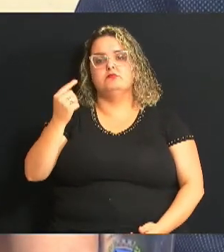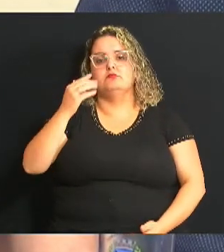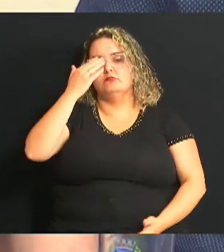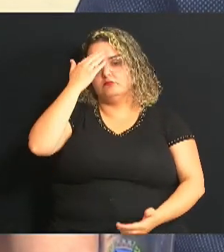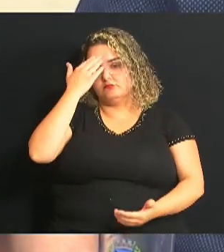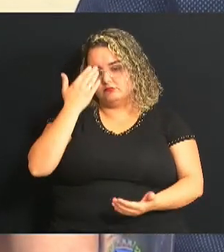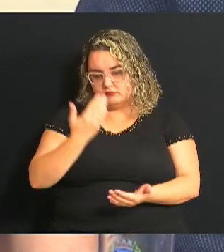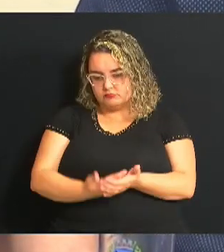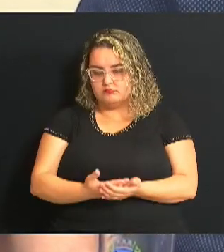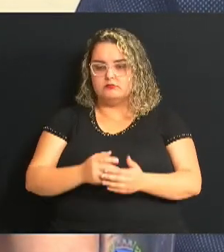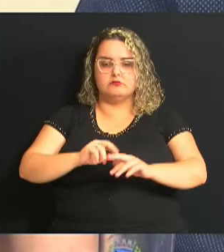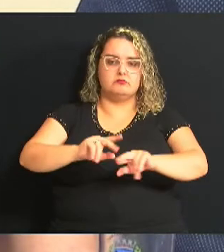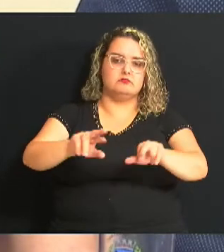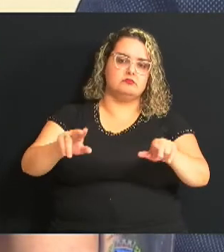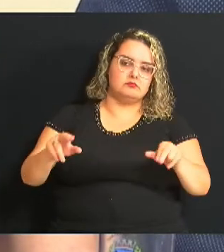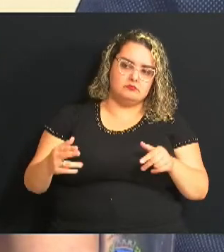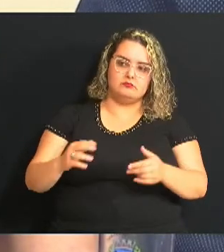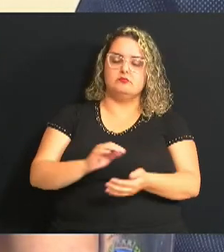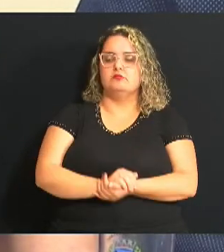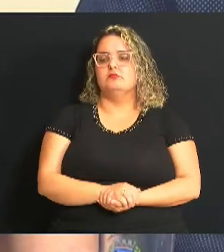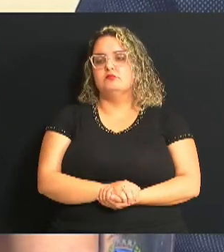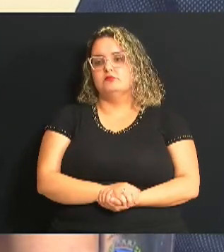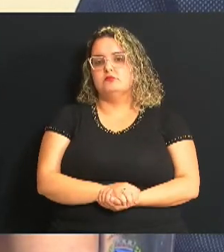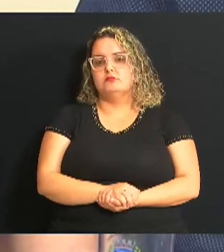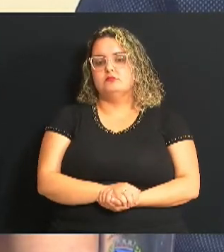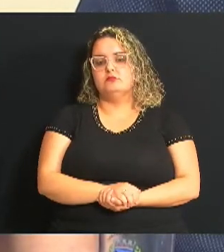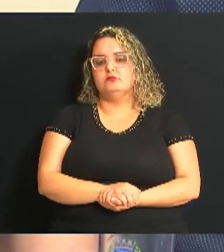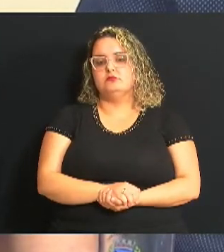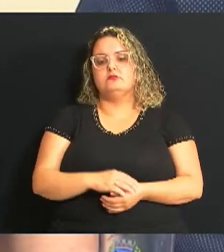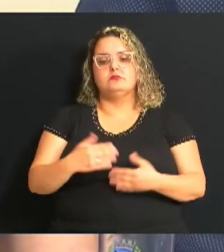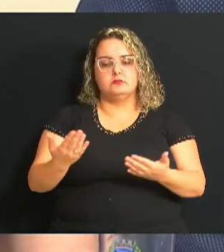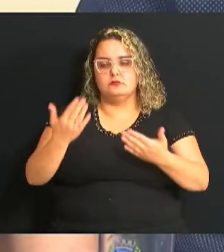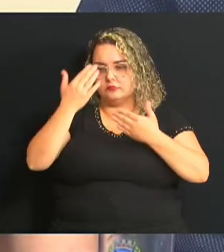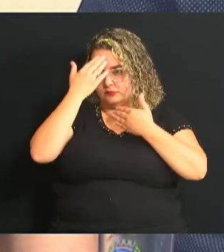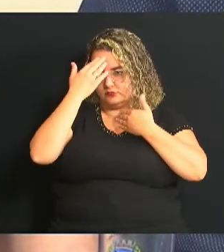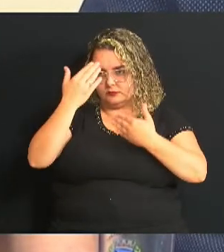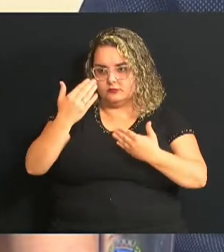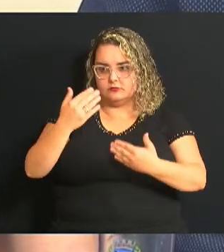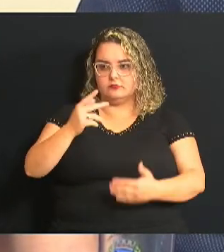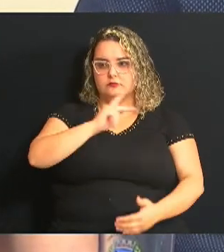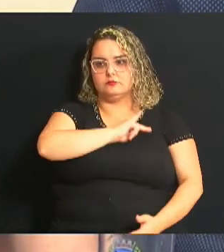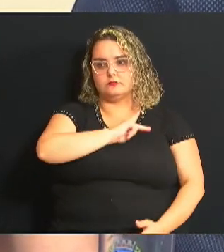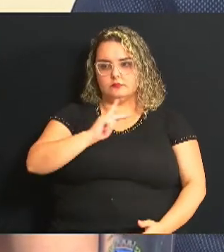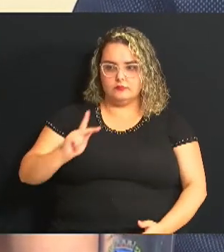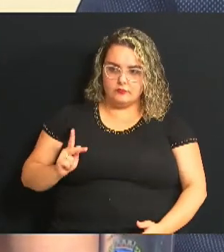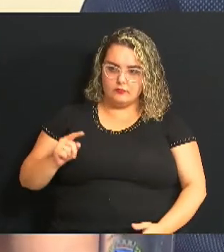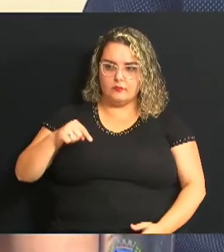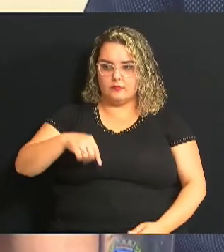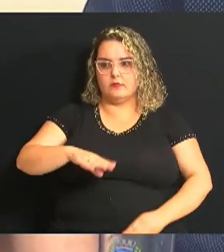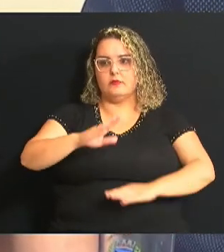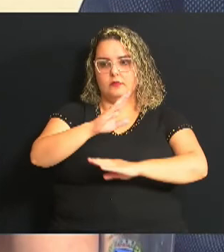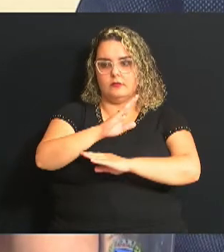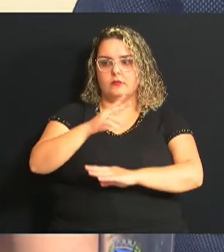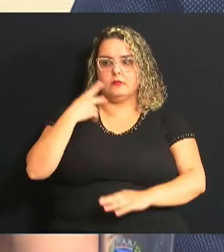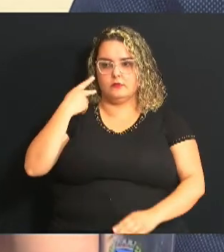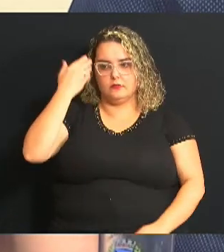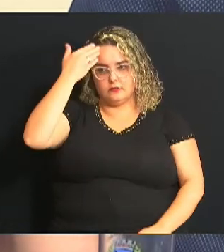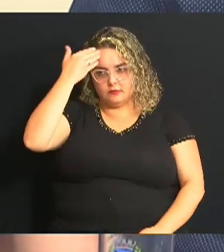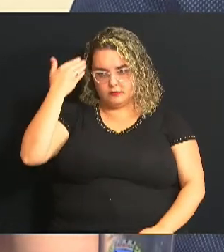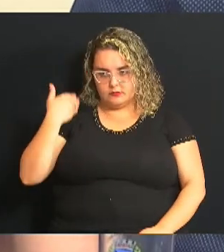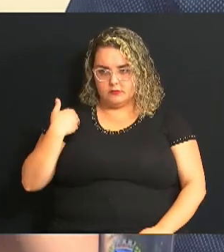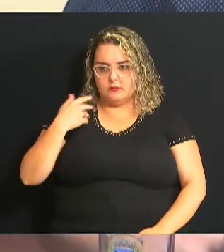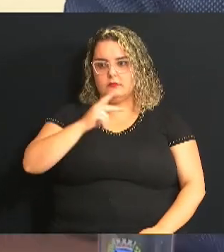maneira diversa. Então, eu agradeço a presidente dessa casa, a Débora Palermo,